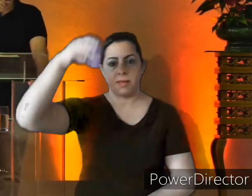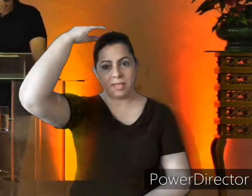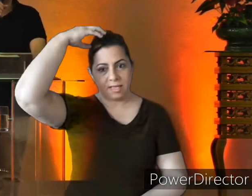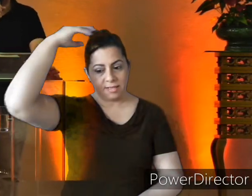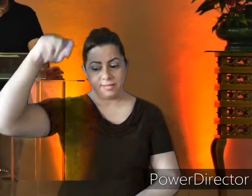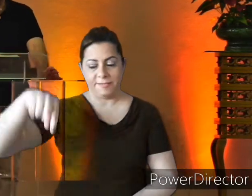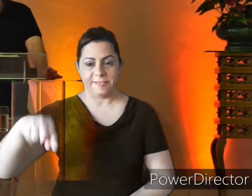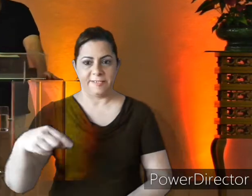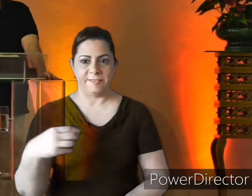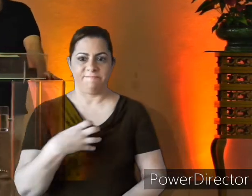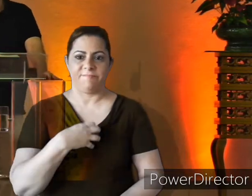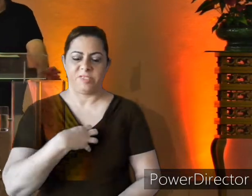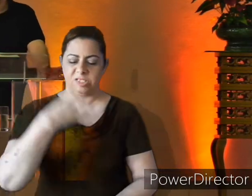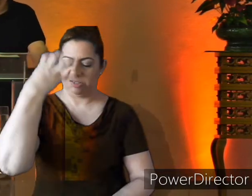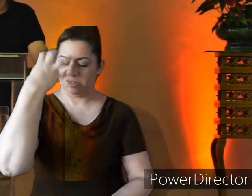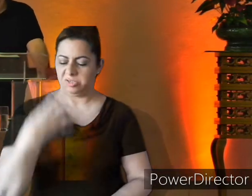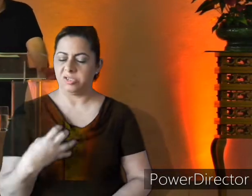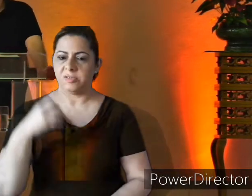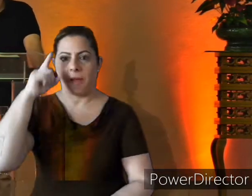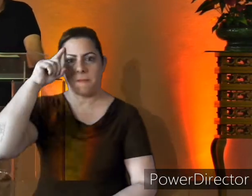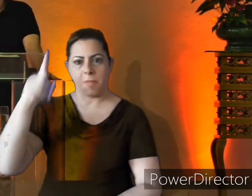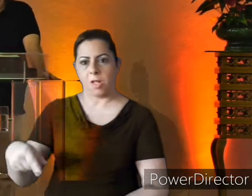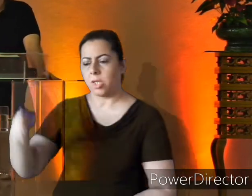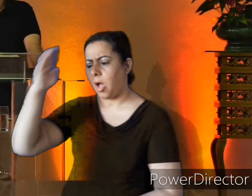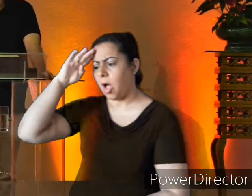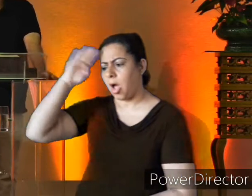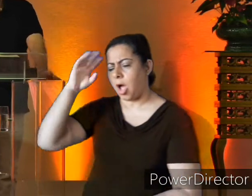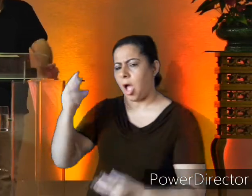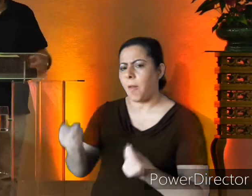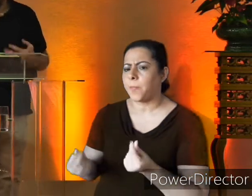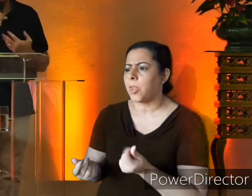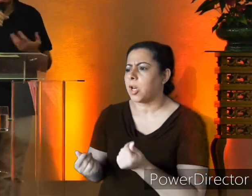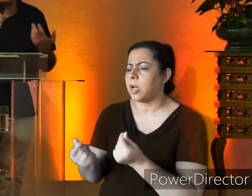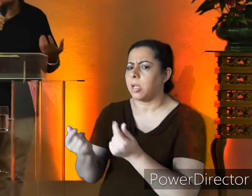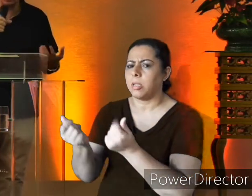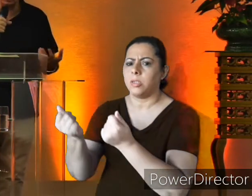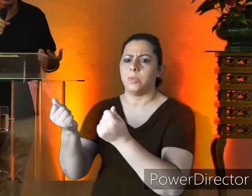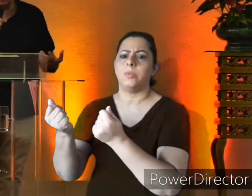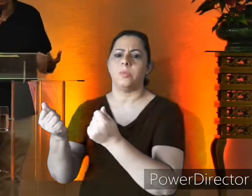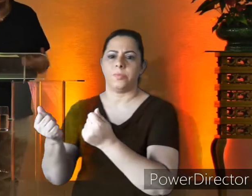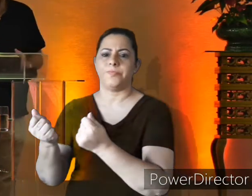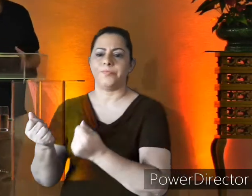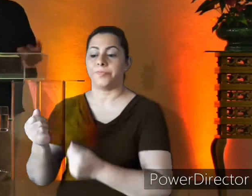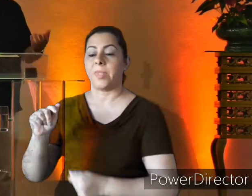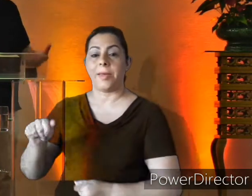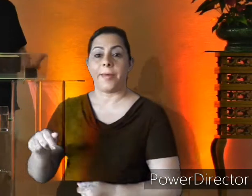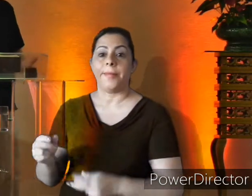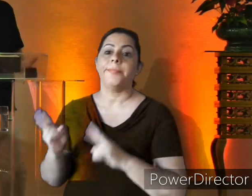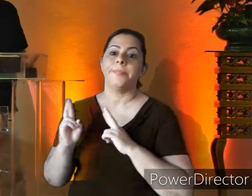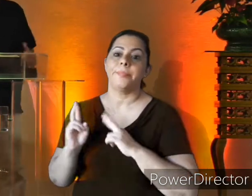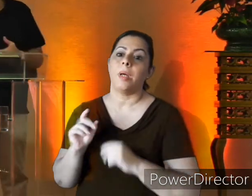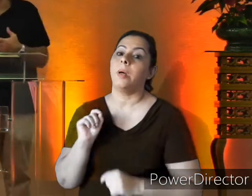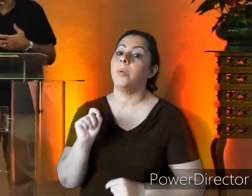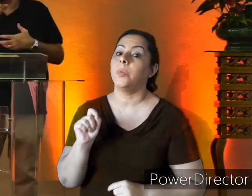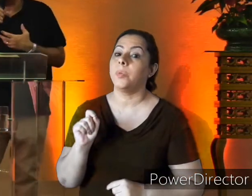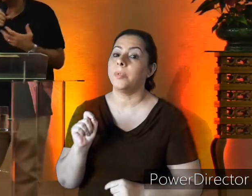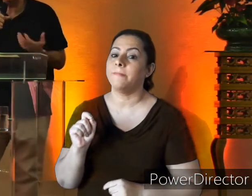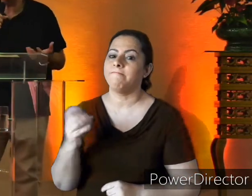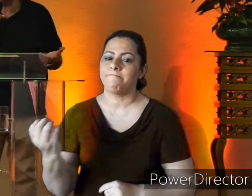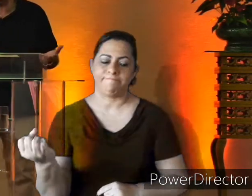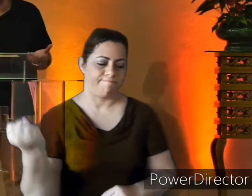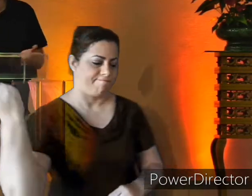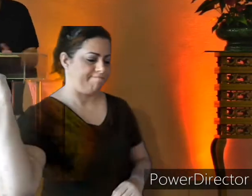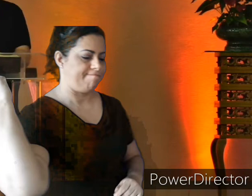seu exército, mobilizava os seus homens, tinha os seus gastos, e a esperança em seu coração de resolver uma situação, de tirar